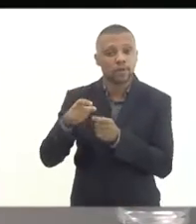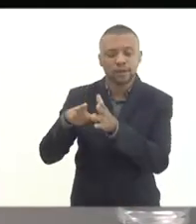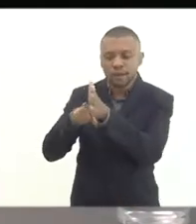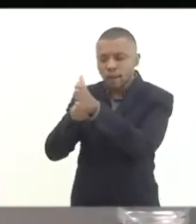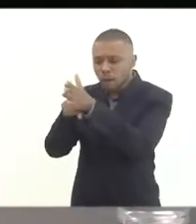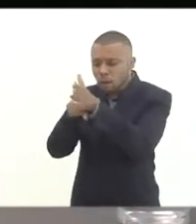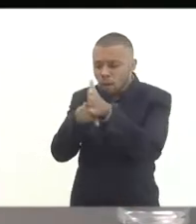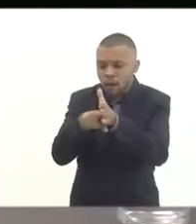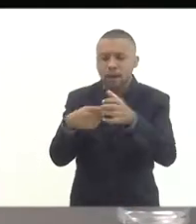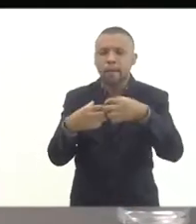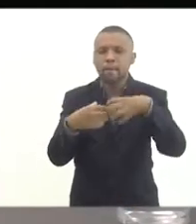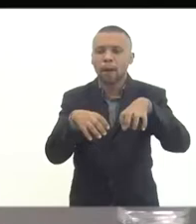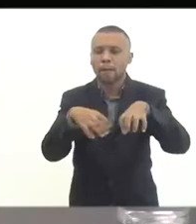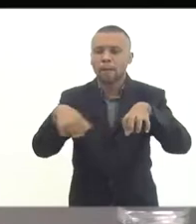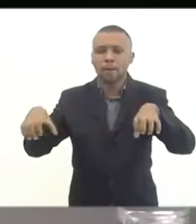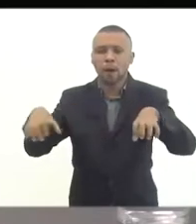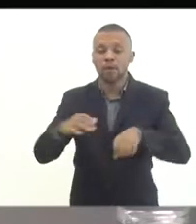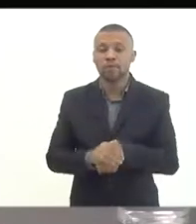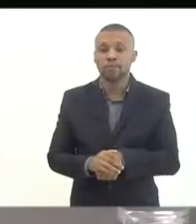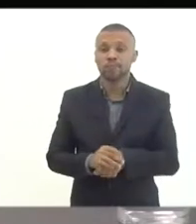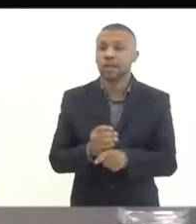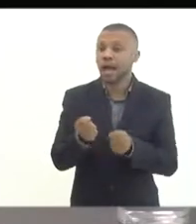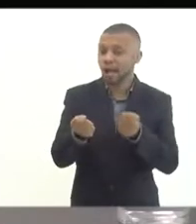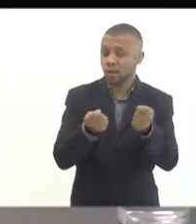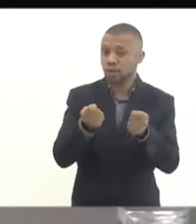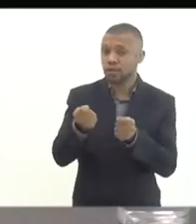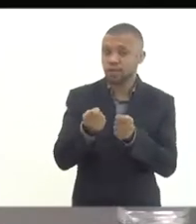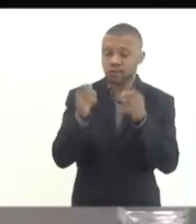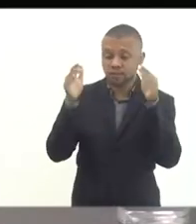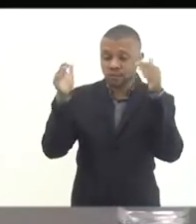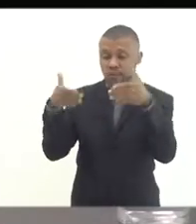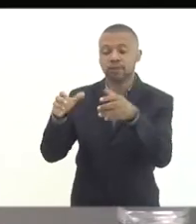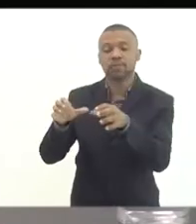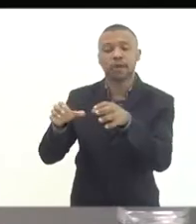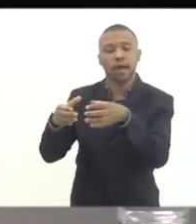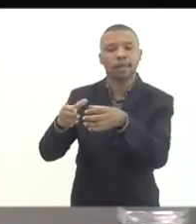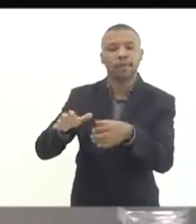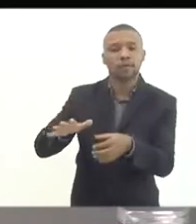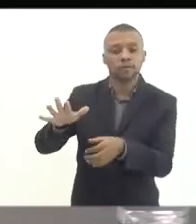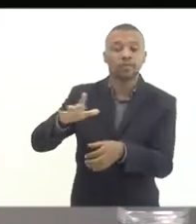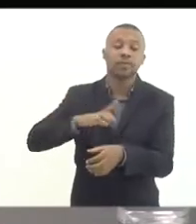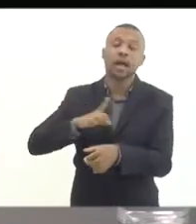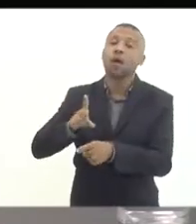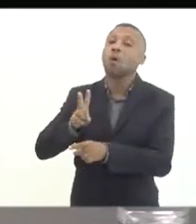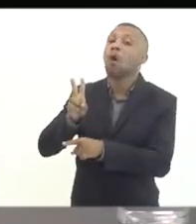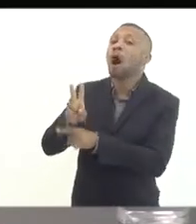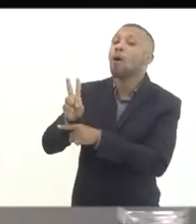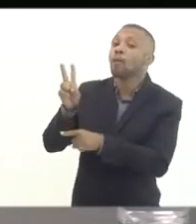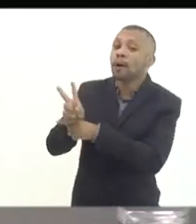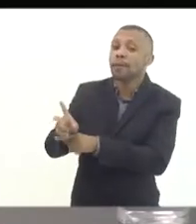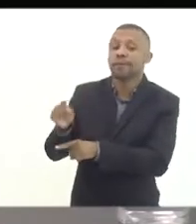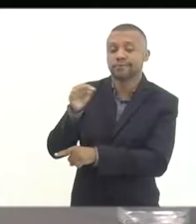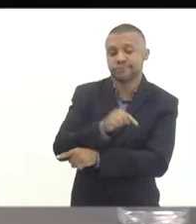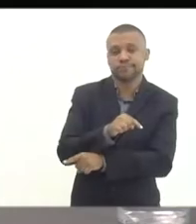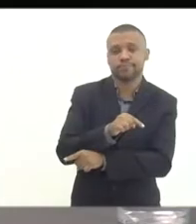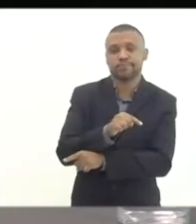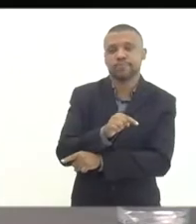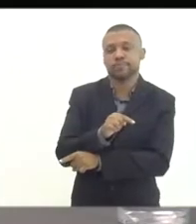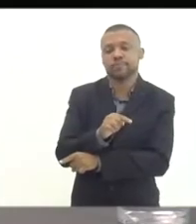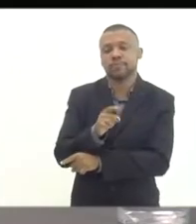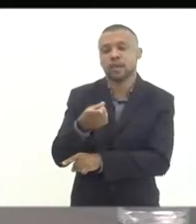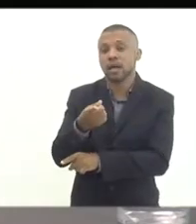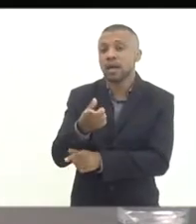toda a regulação é feita pela trave para essas comunidades e tem um acompanhamento e fiscalização dos setores da